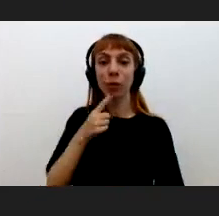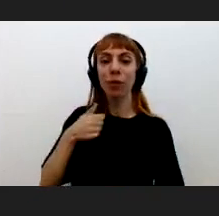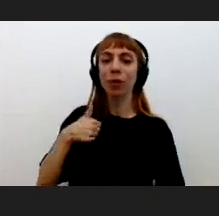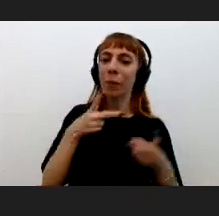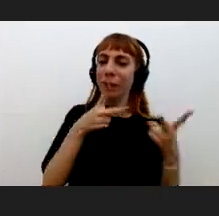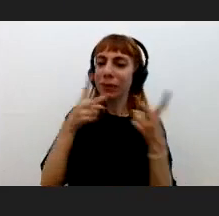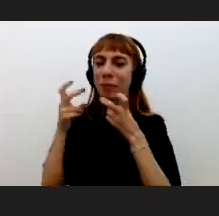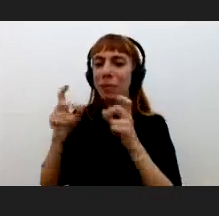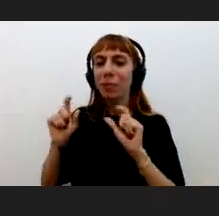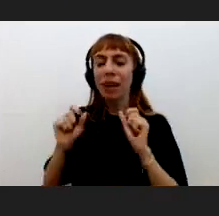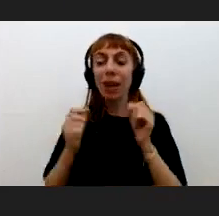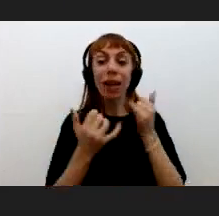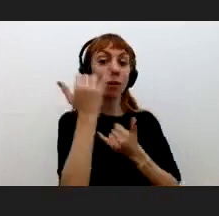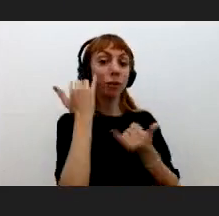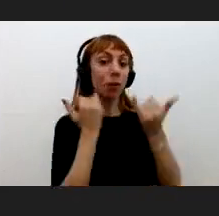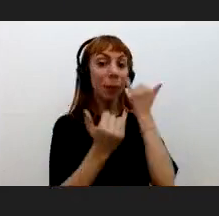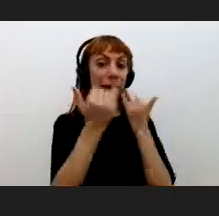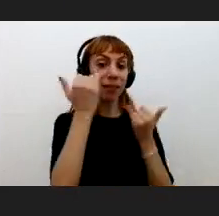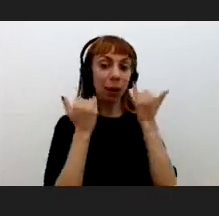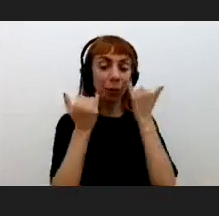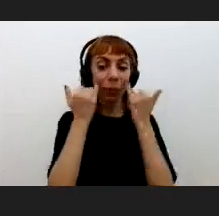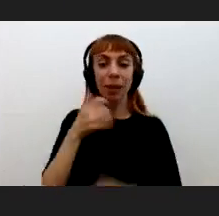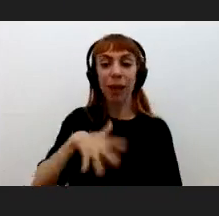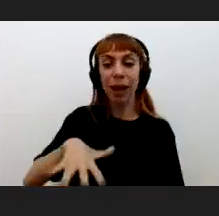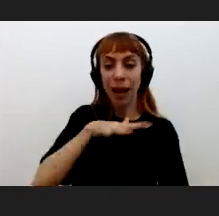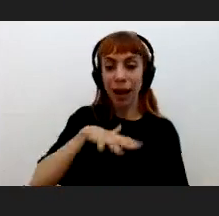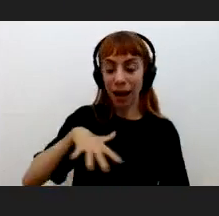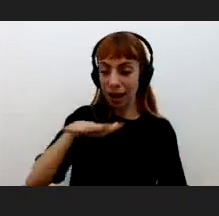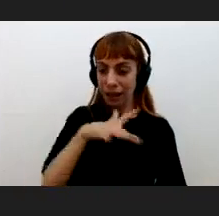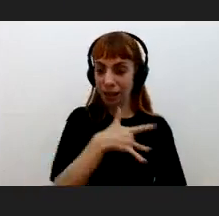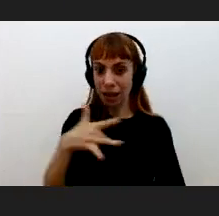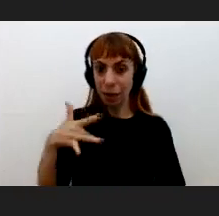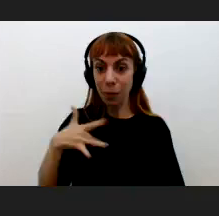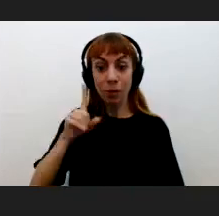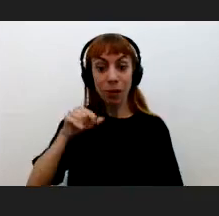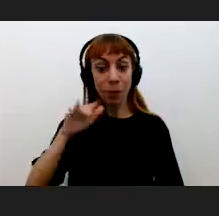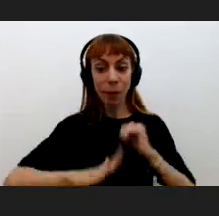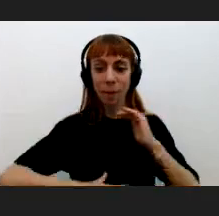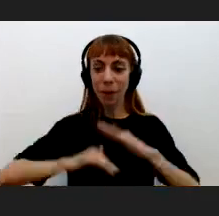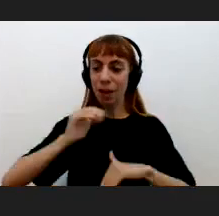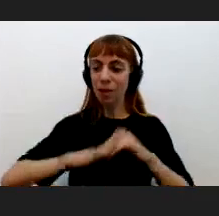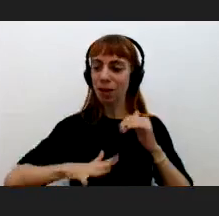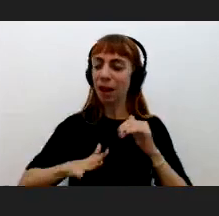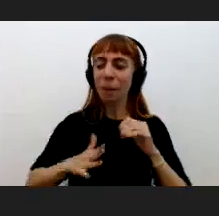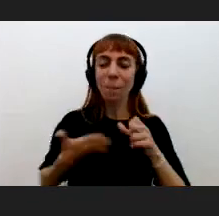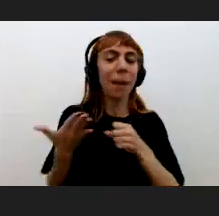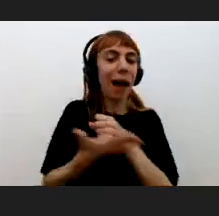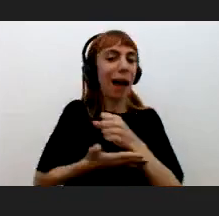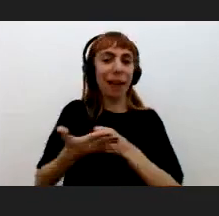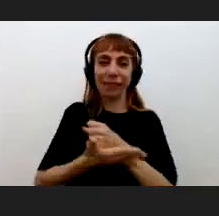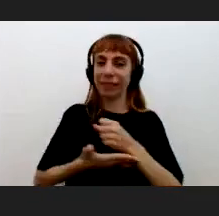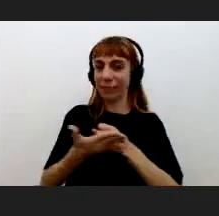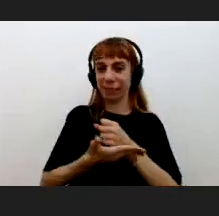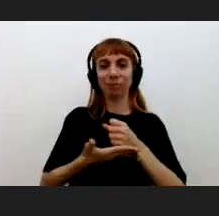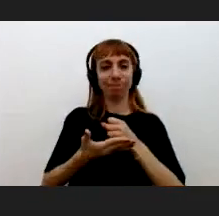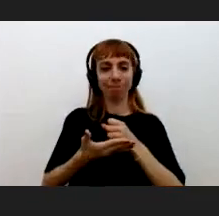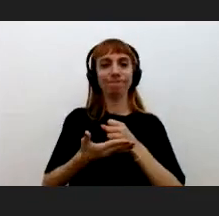uma prática base para outras construções que iriam ser feitas com aquele grupo de alunos surdos, né?